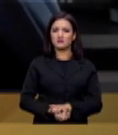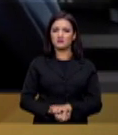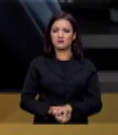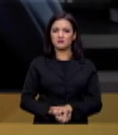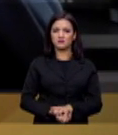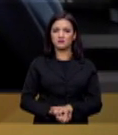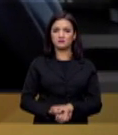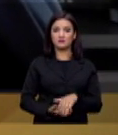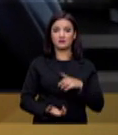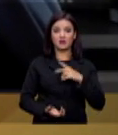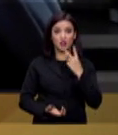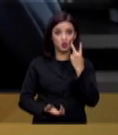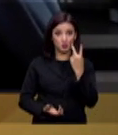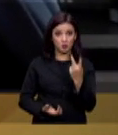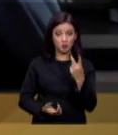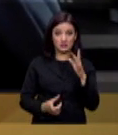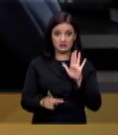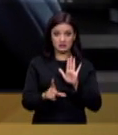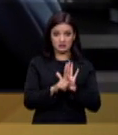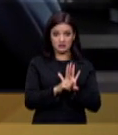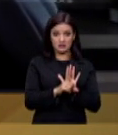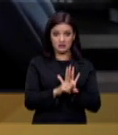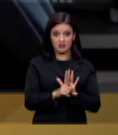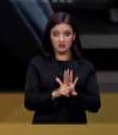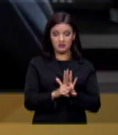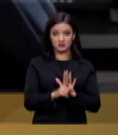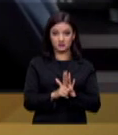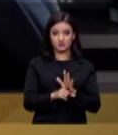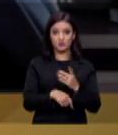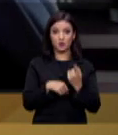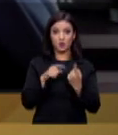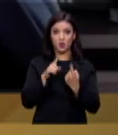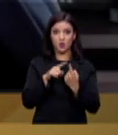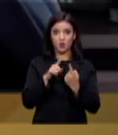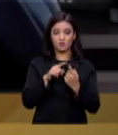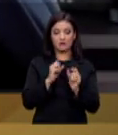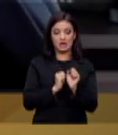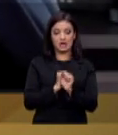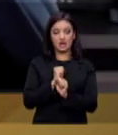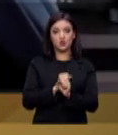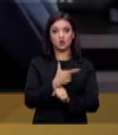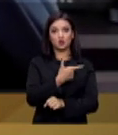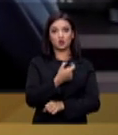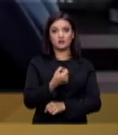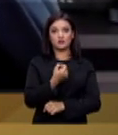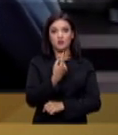São duas leis impugnadas. Uma é de 2010,